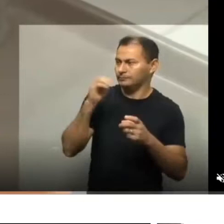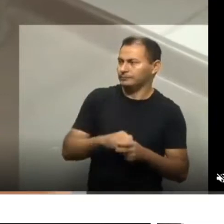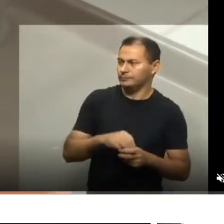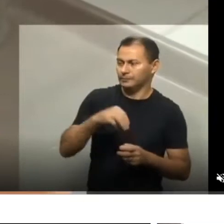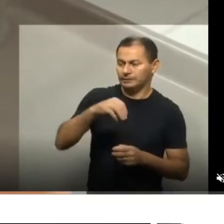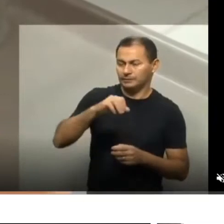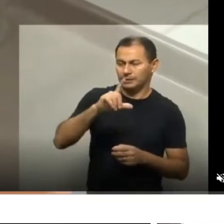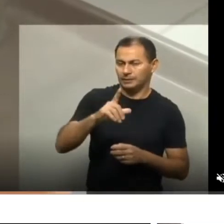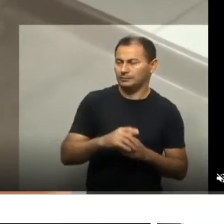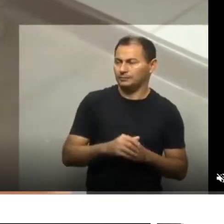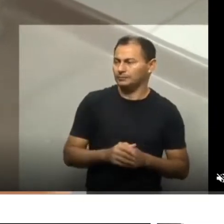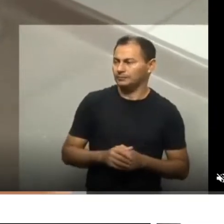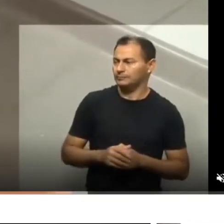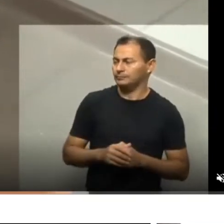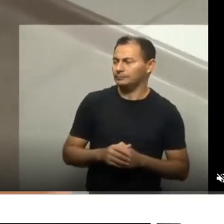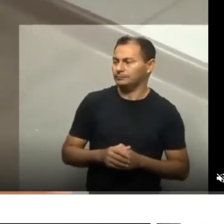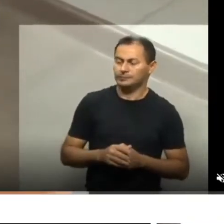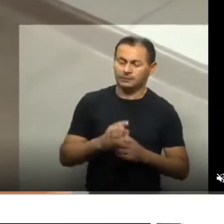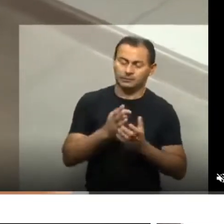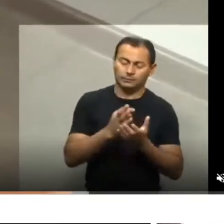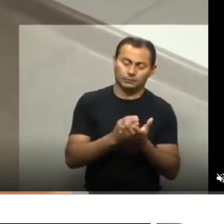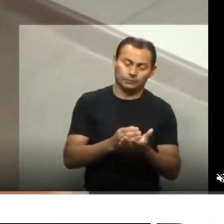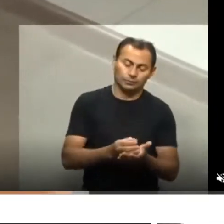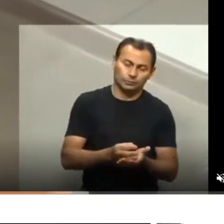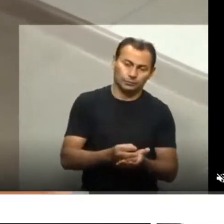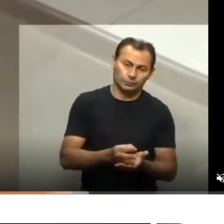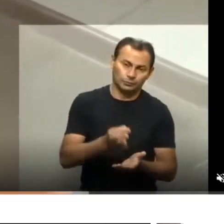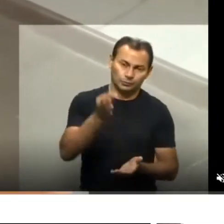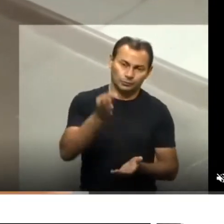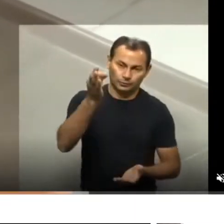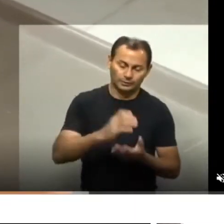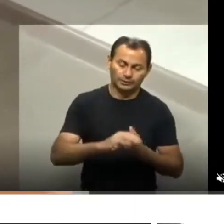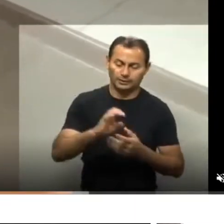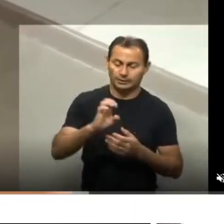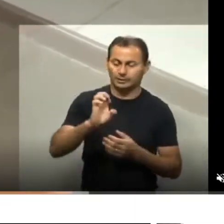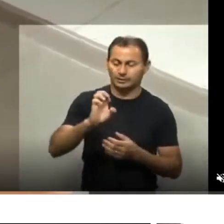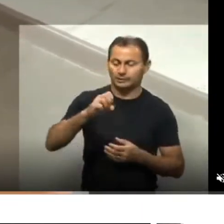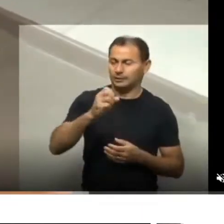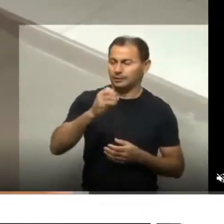Pronto, 10 ml, né? Já medi os 10 ml, agora eu vou colocar